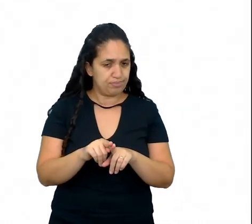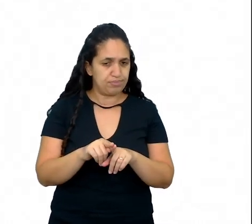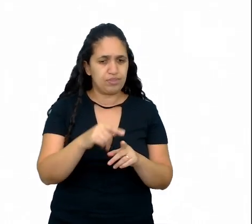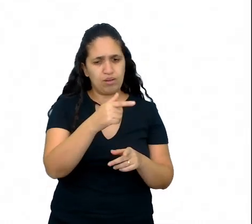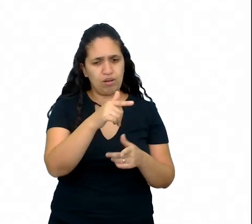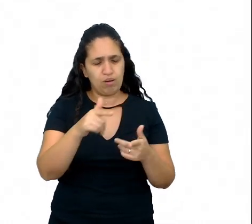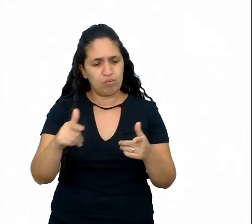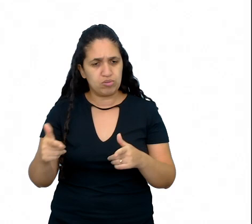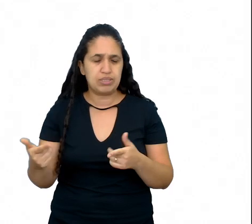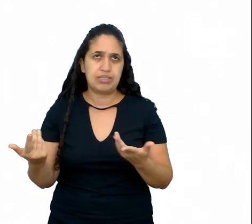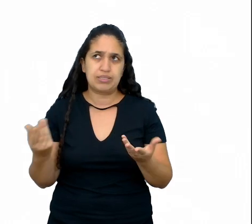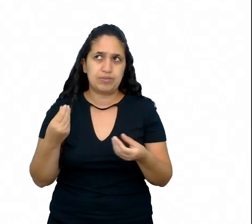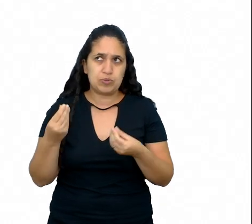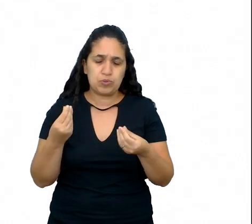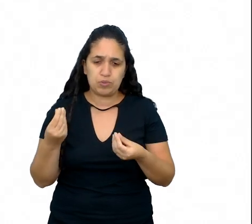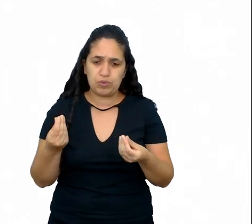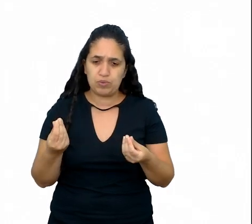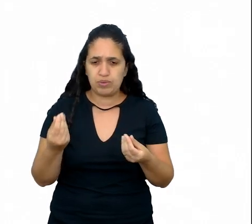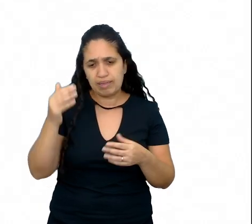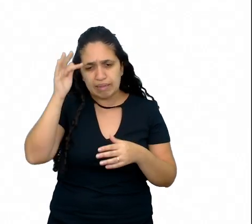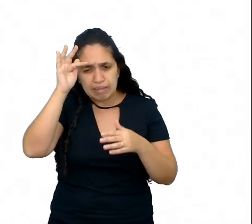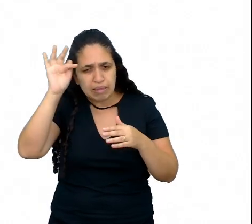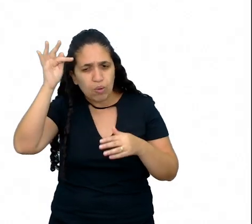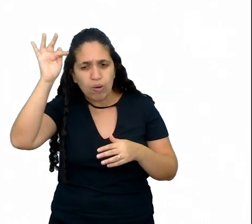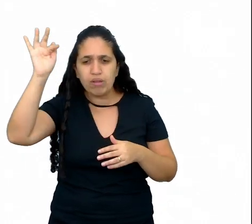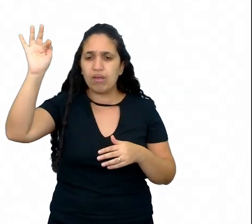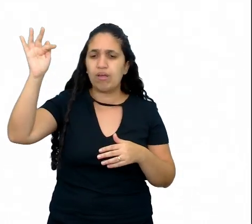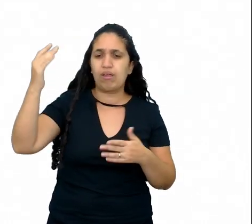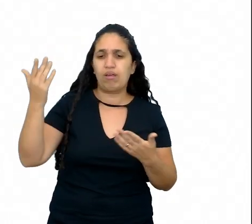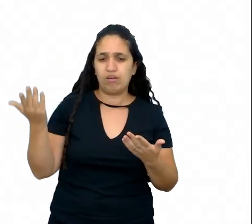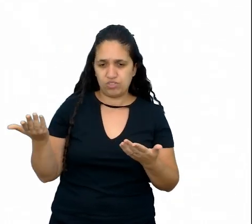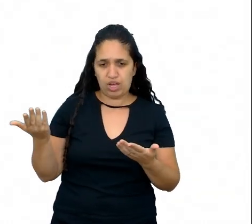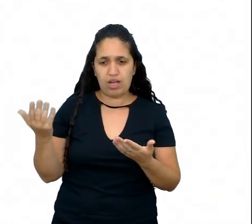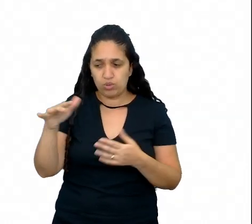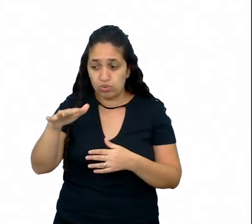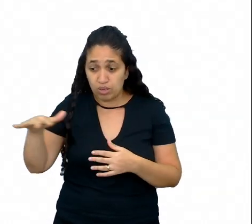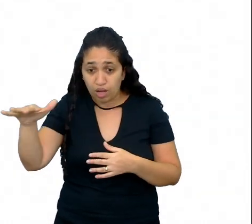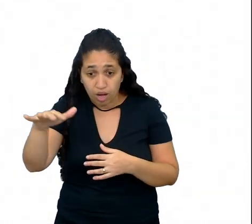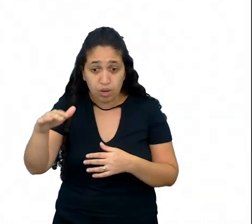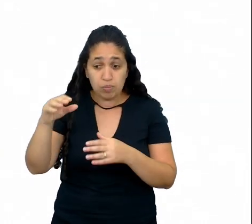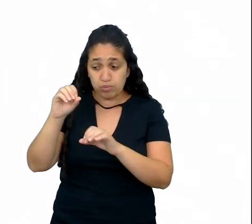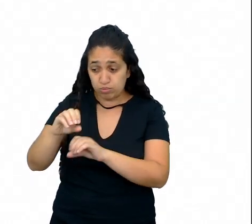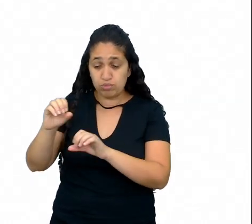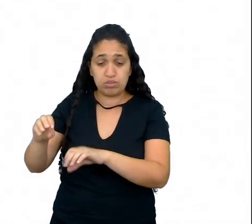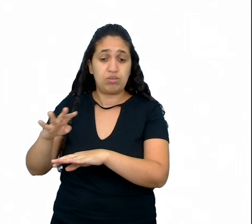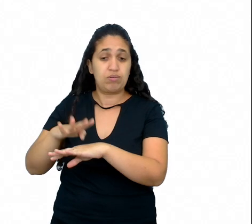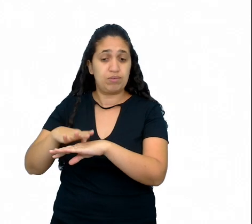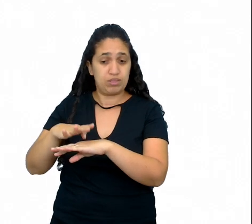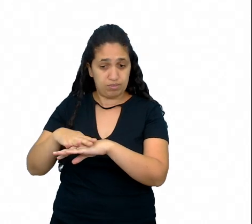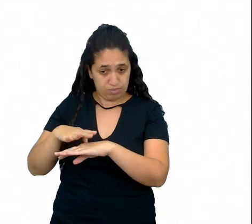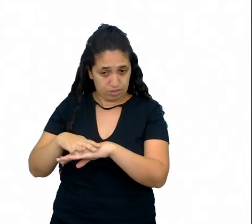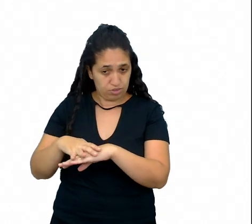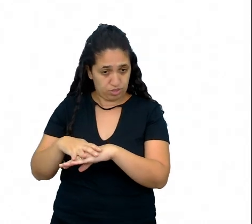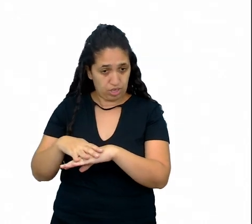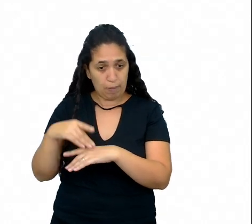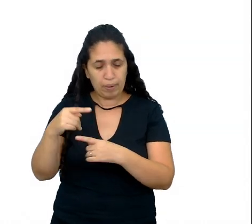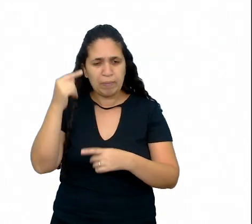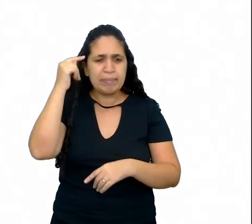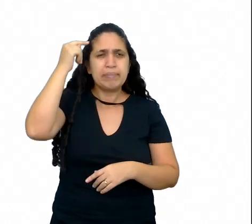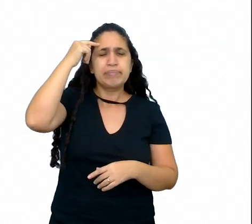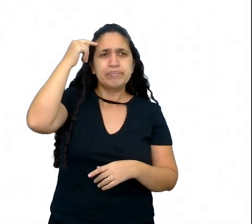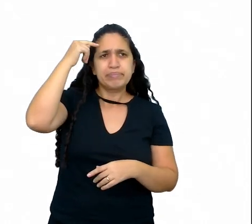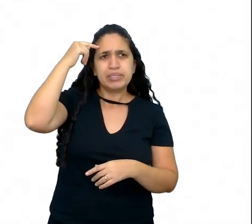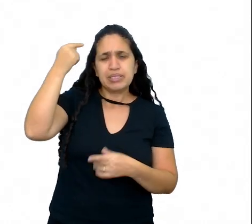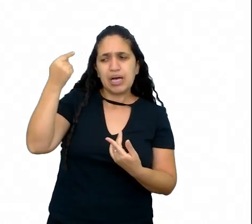essas, vou dizer assim, teorias que a gente tem ali no campo da educação matemática, tudo isso para pensar numa